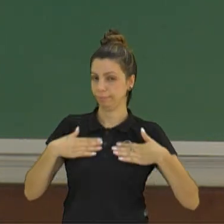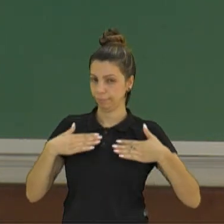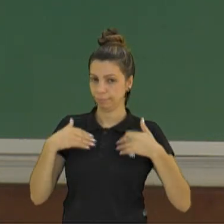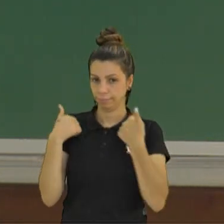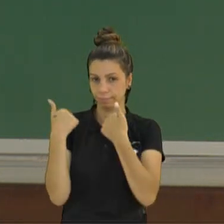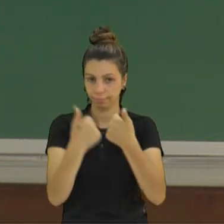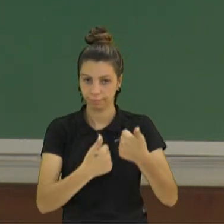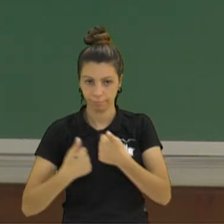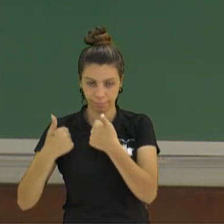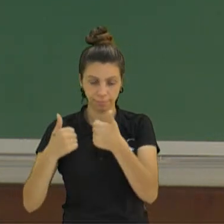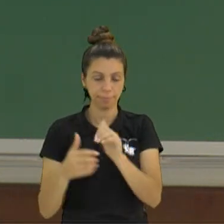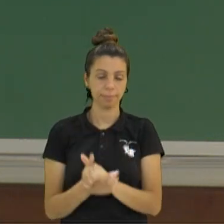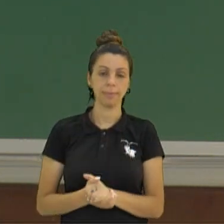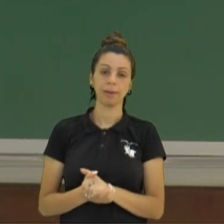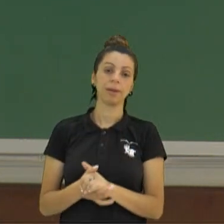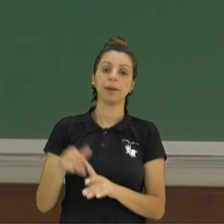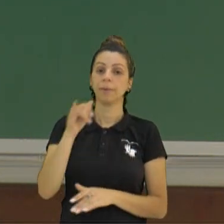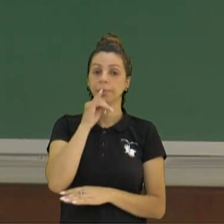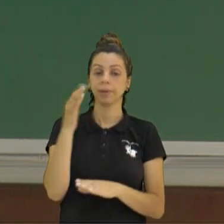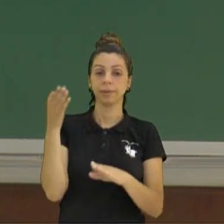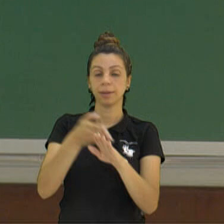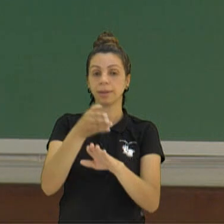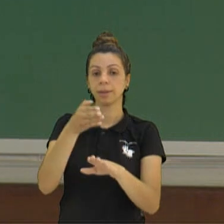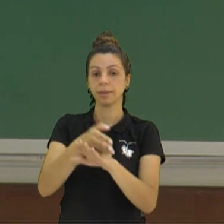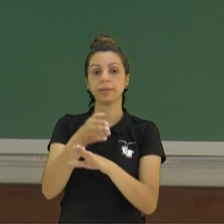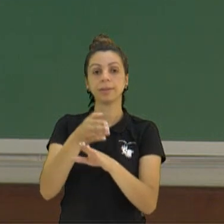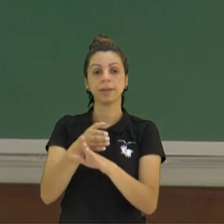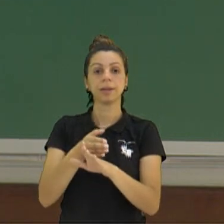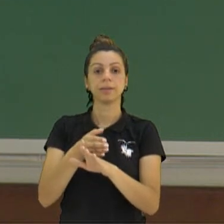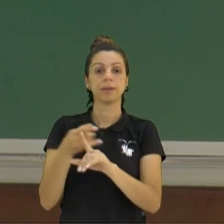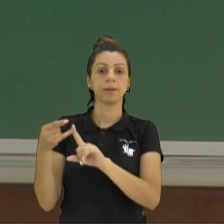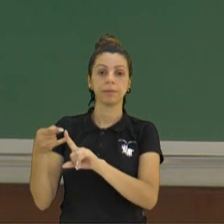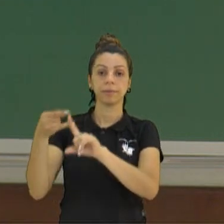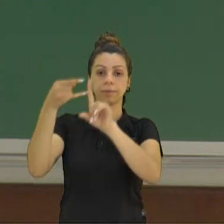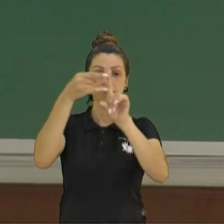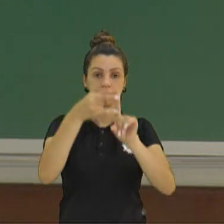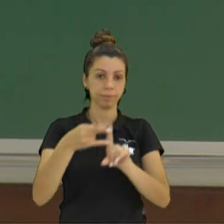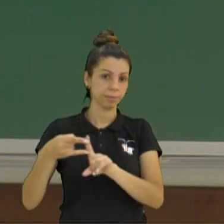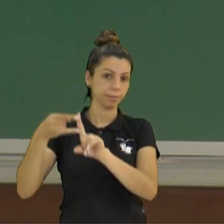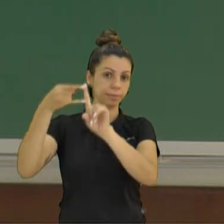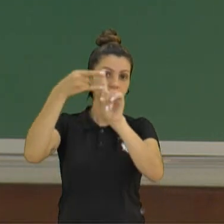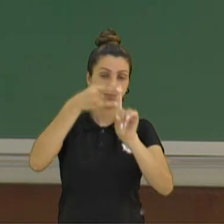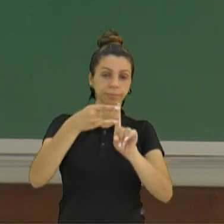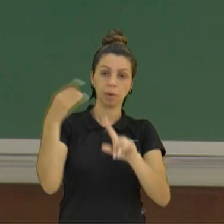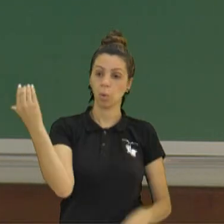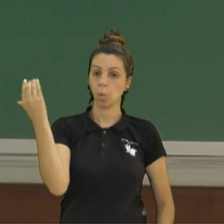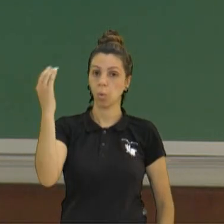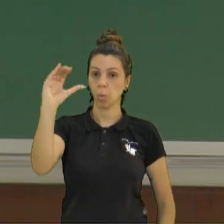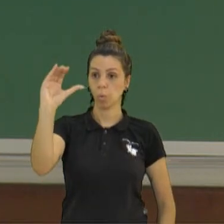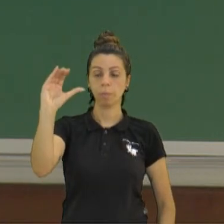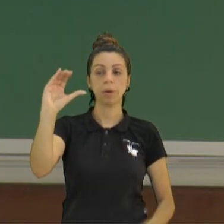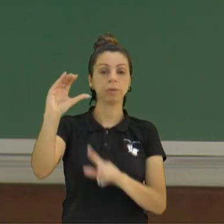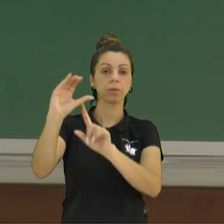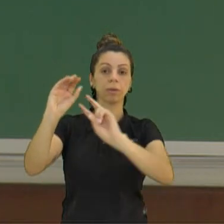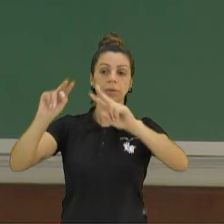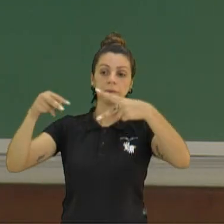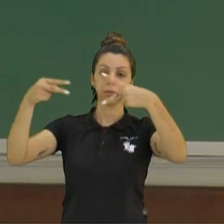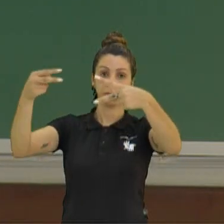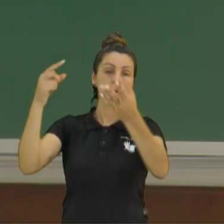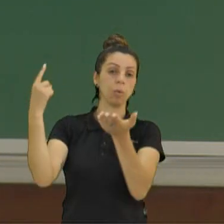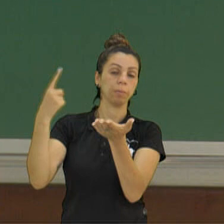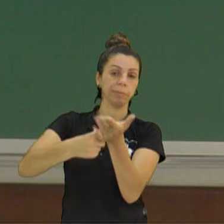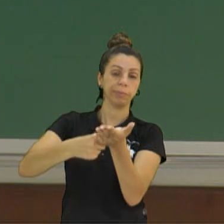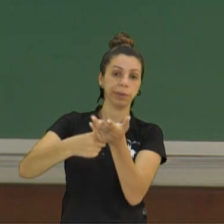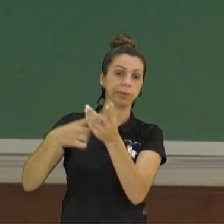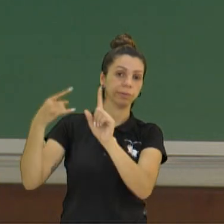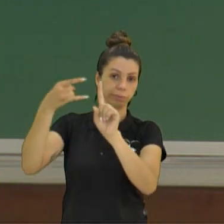certo? Ainda, se você tem acesso ao Google Meet, fique atento. No Google Classroom, nos murais, quando o professor marca a videoaula, para